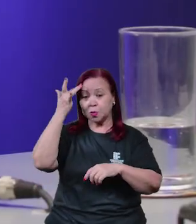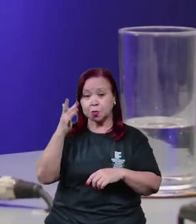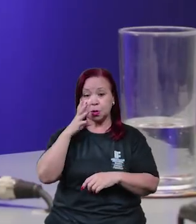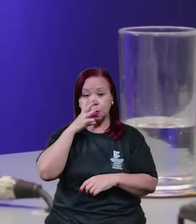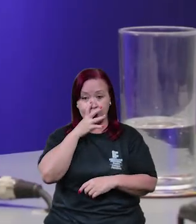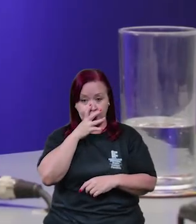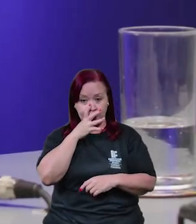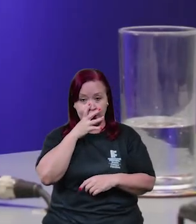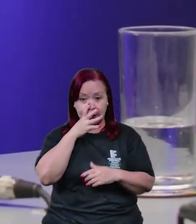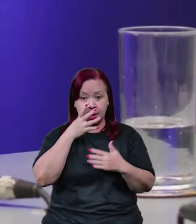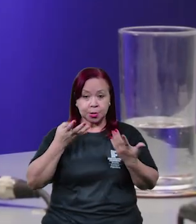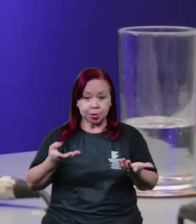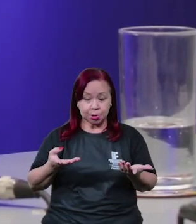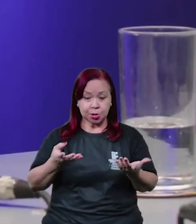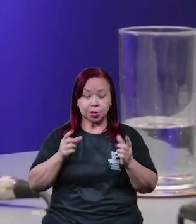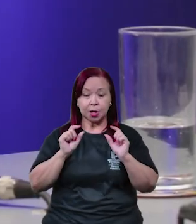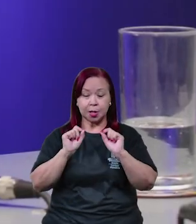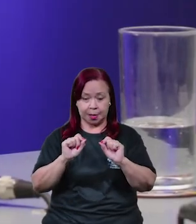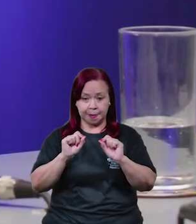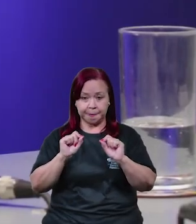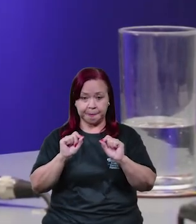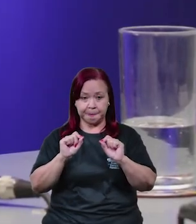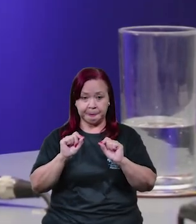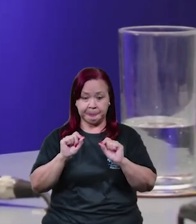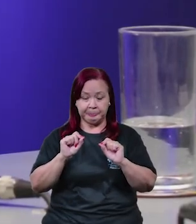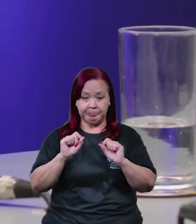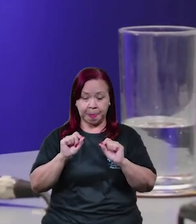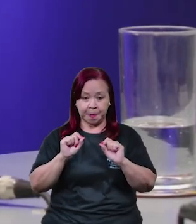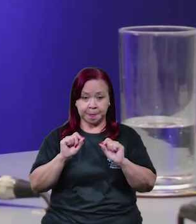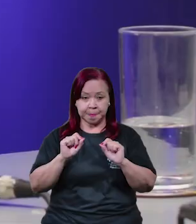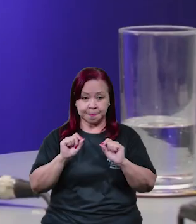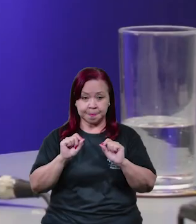assistindo é que